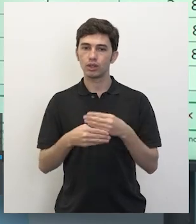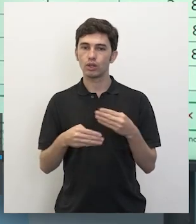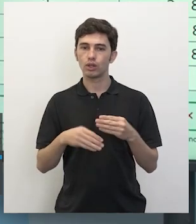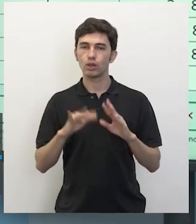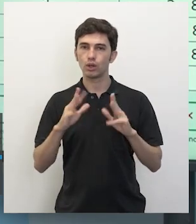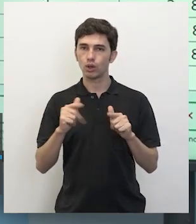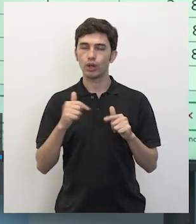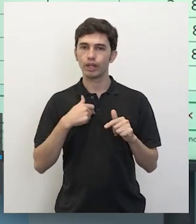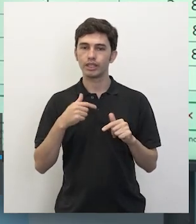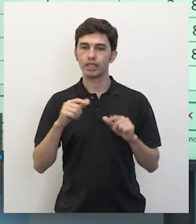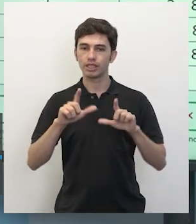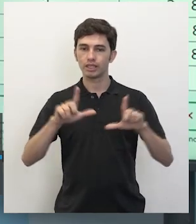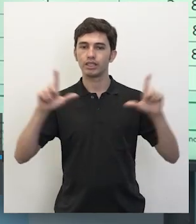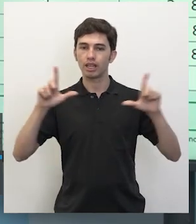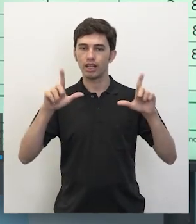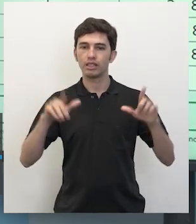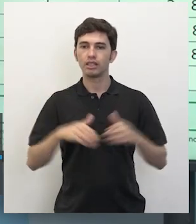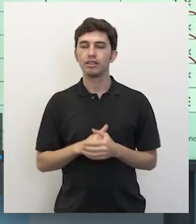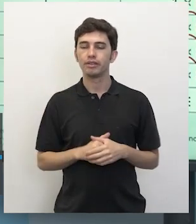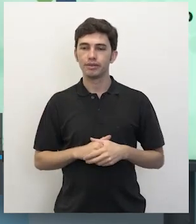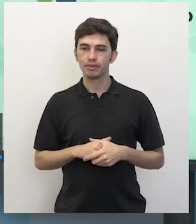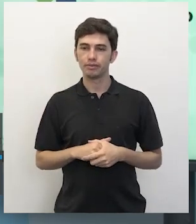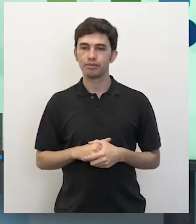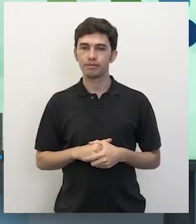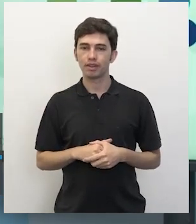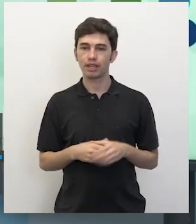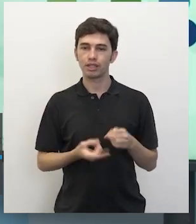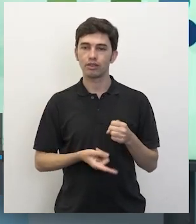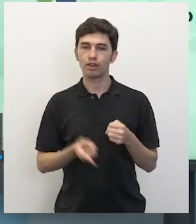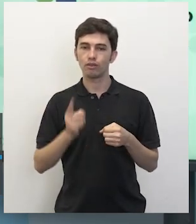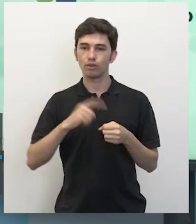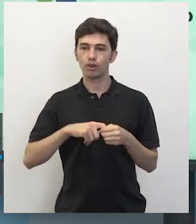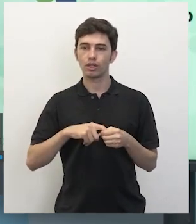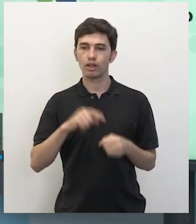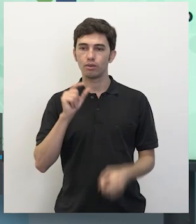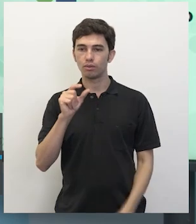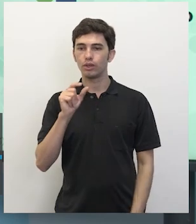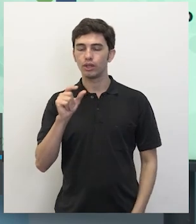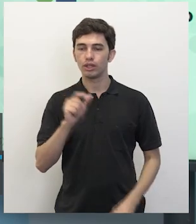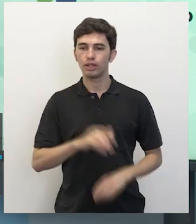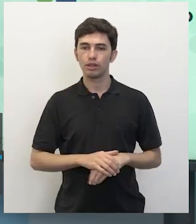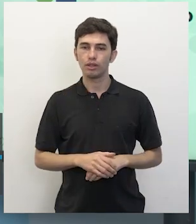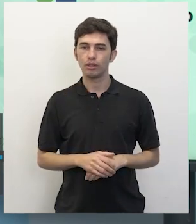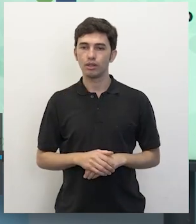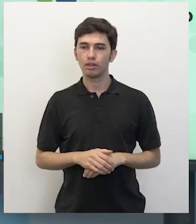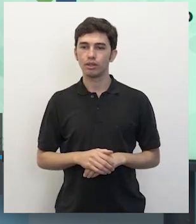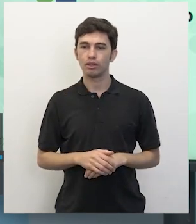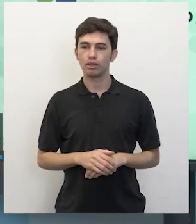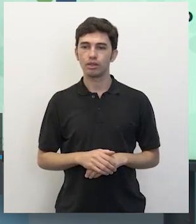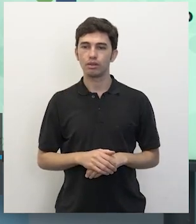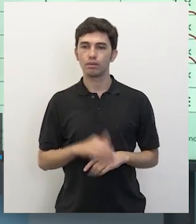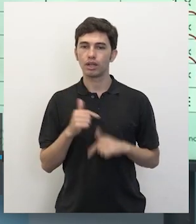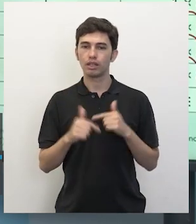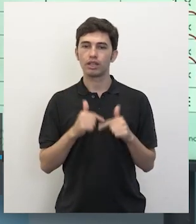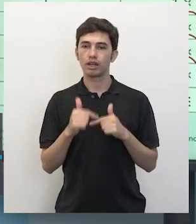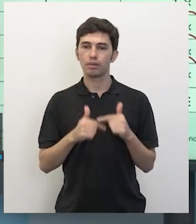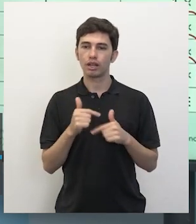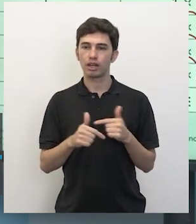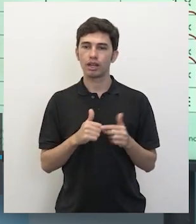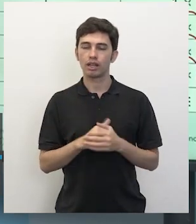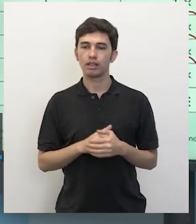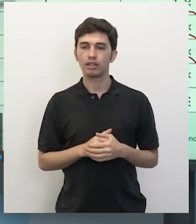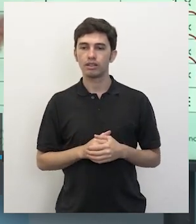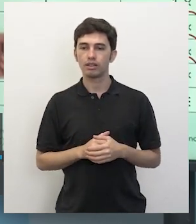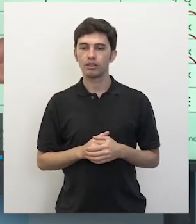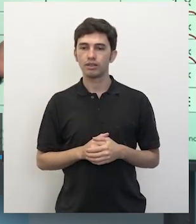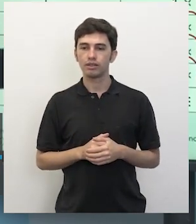as telas, tá? Não sei o que aconteceu, mas a gente vai voltar um pouquinho aí, né? Só para definir e trabalhar aí o conceito de variável e